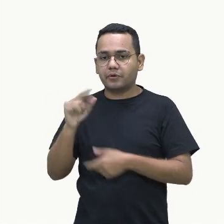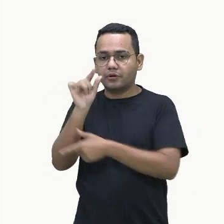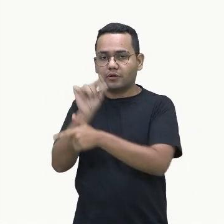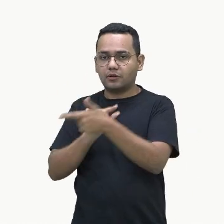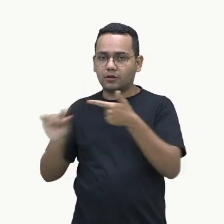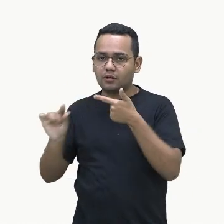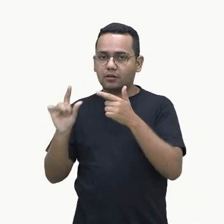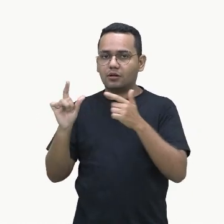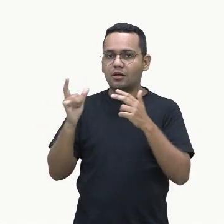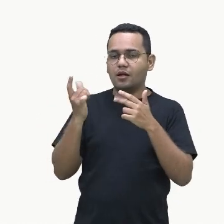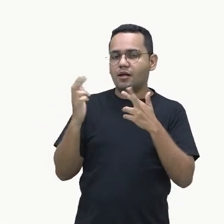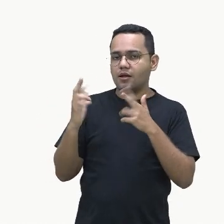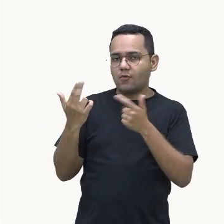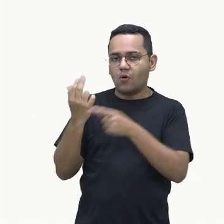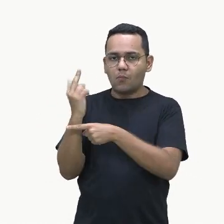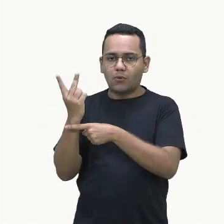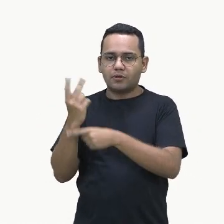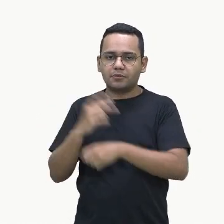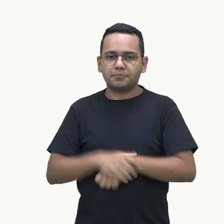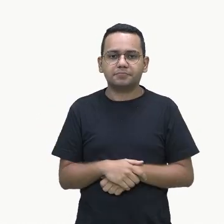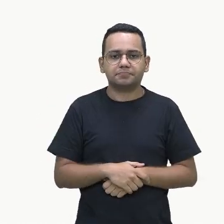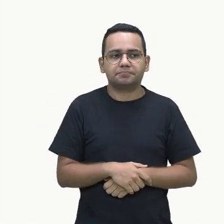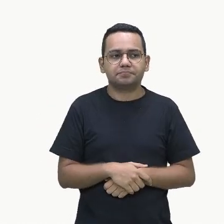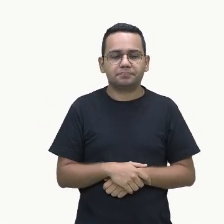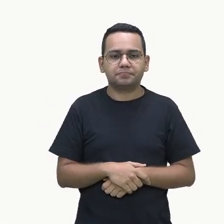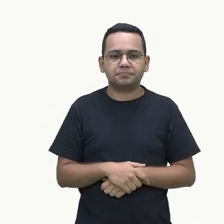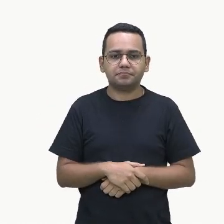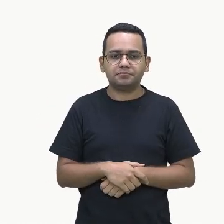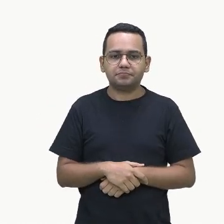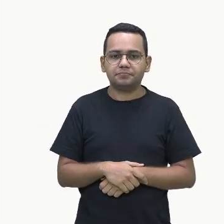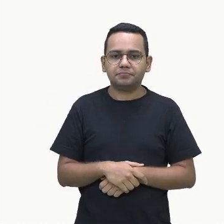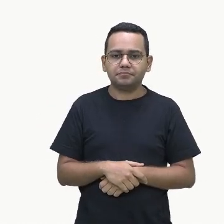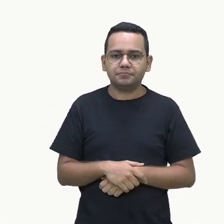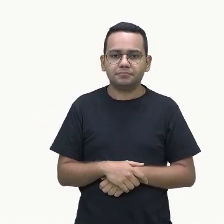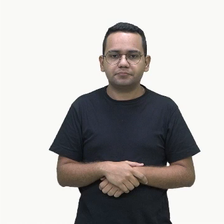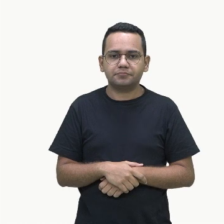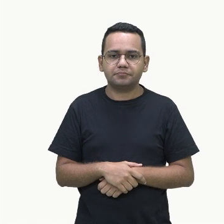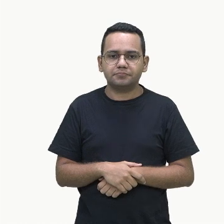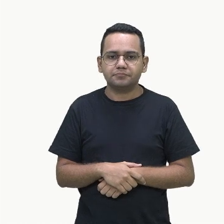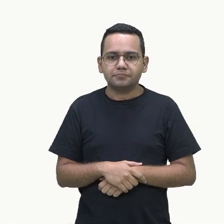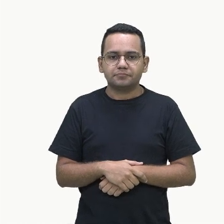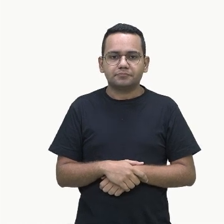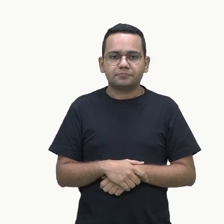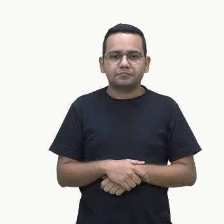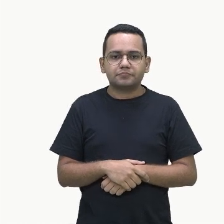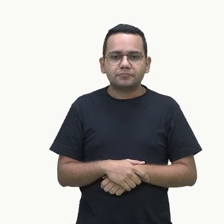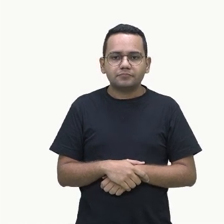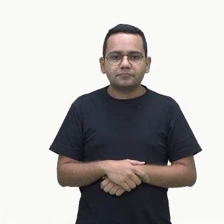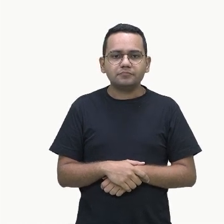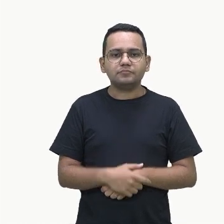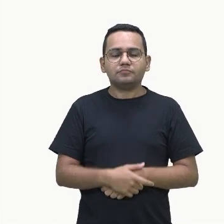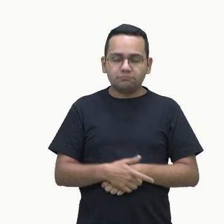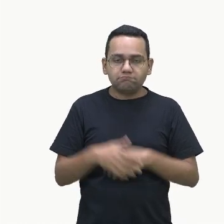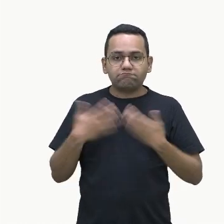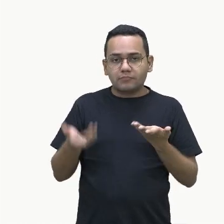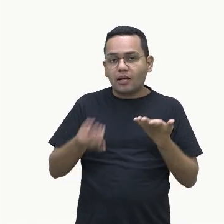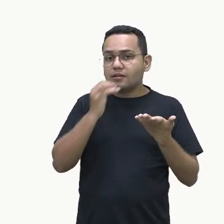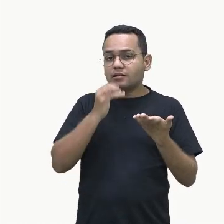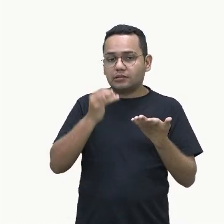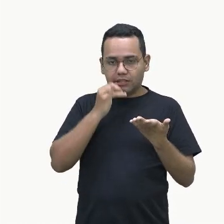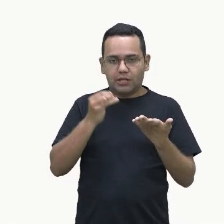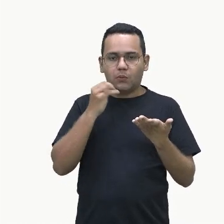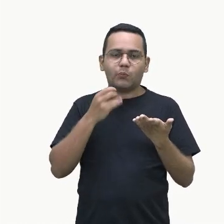é igual a da hipotenusa. Ok? Então, temos exemplos de uma relação válida